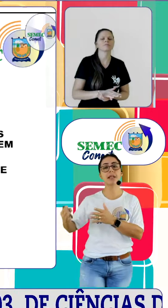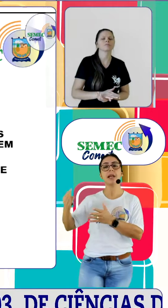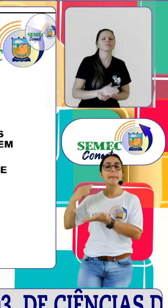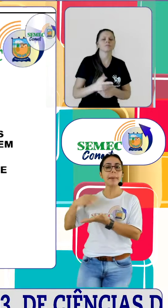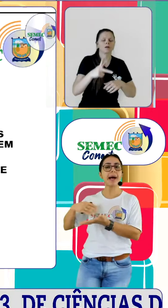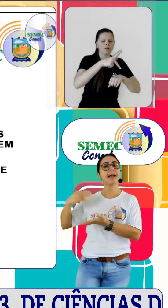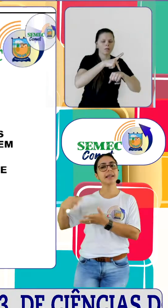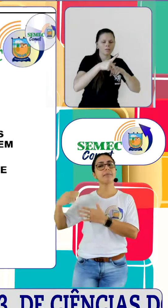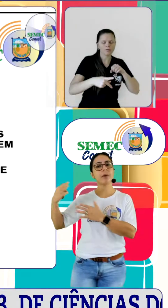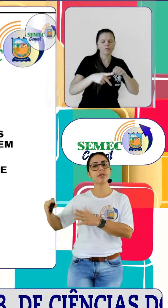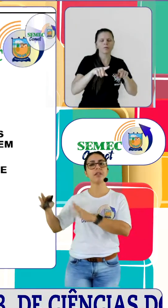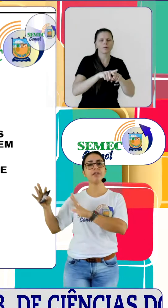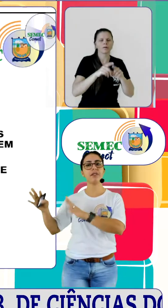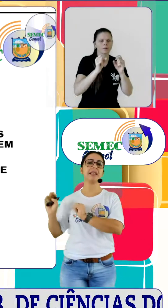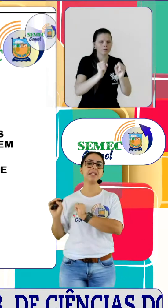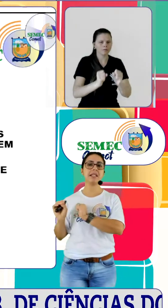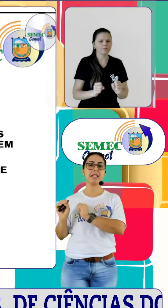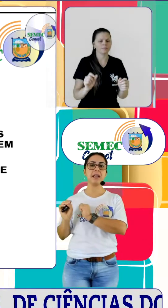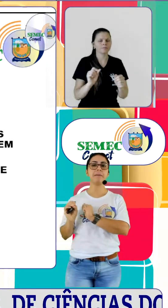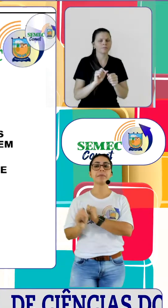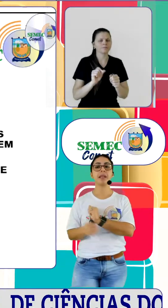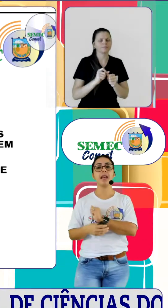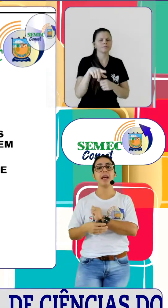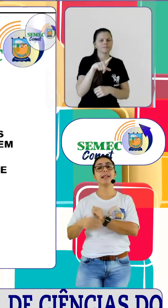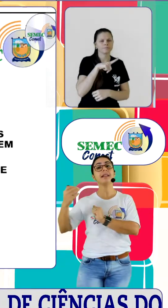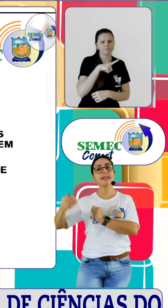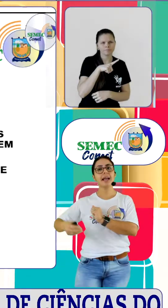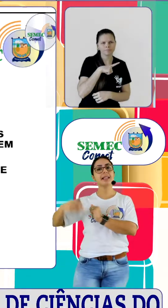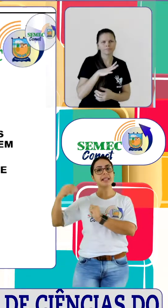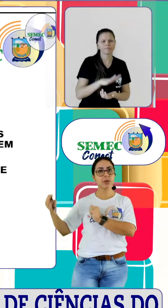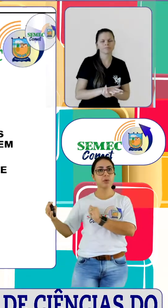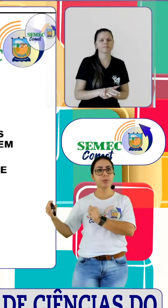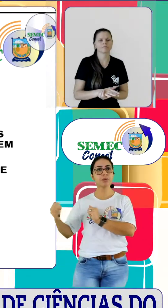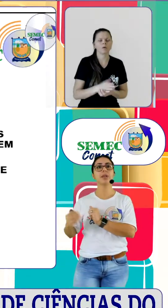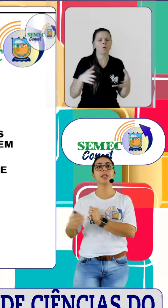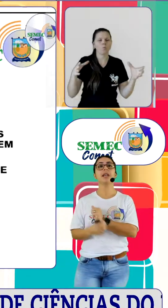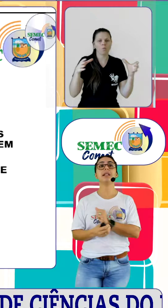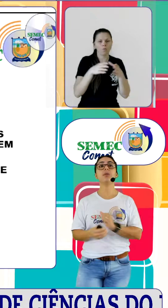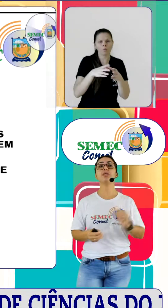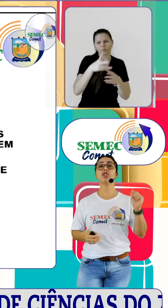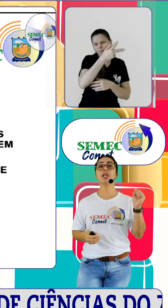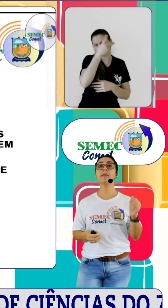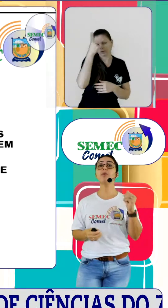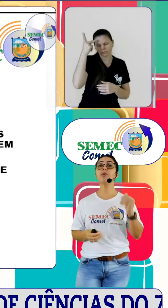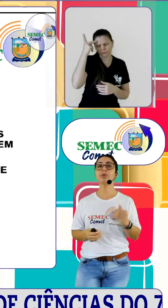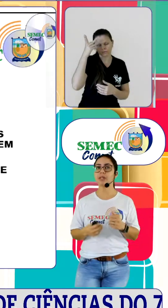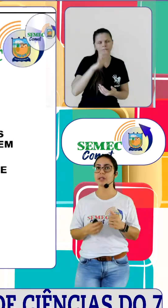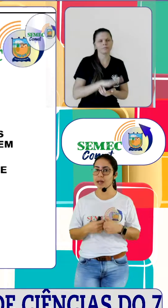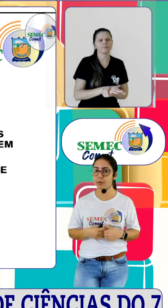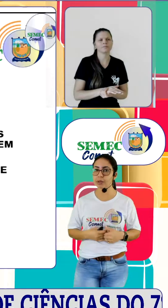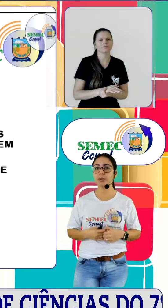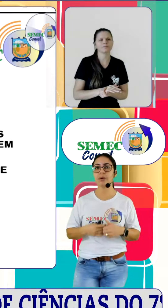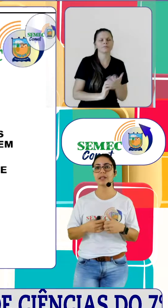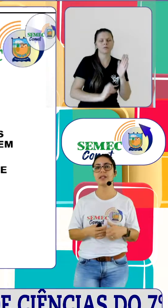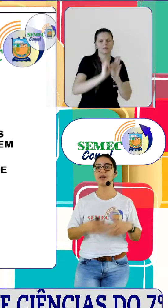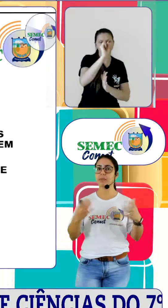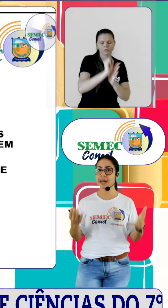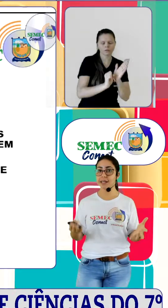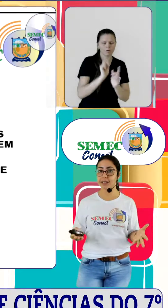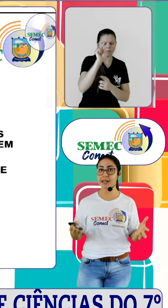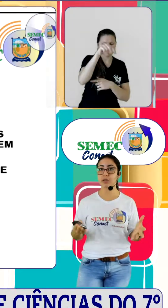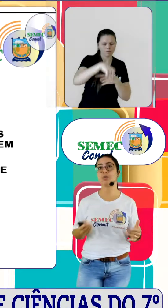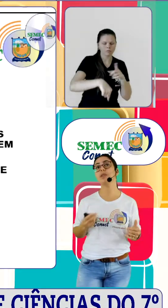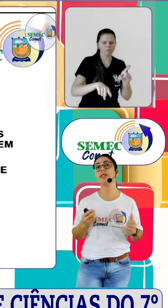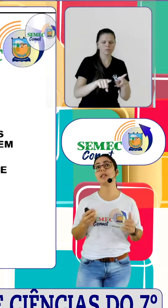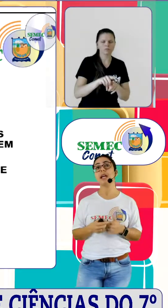programas, para que possa, de fato, atender a esses grupos. Então, o Sistema Único de Saúde, conhecido pela